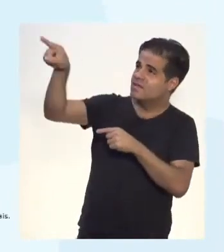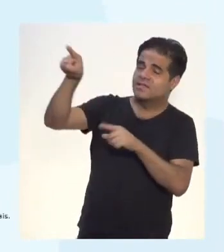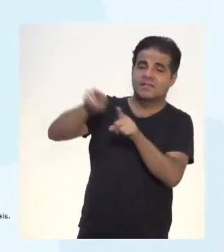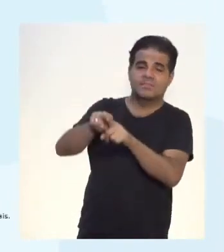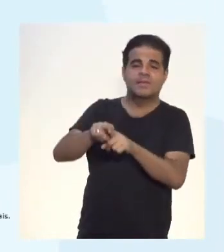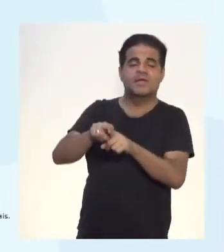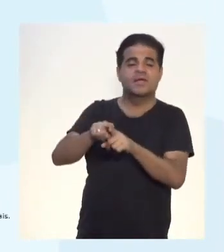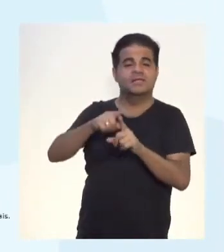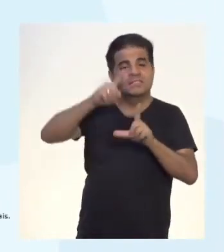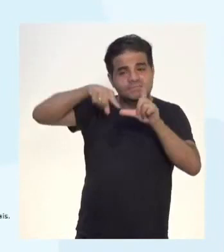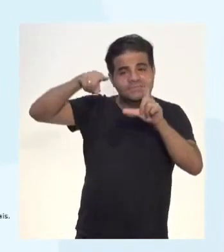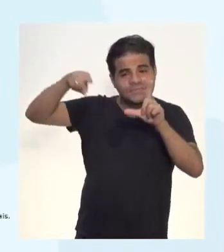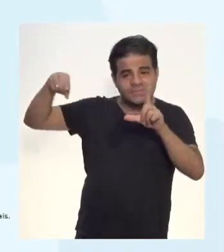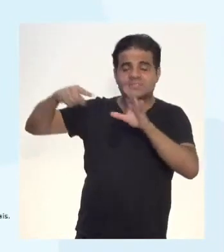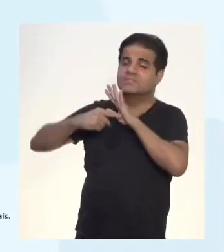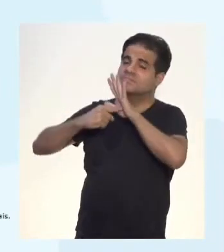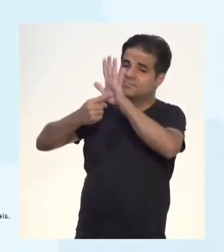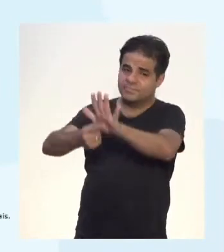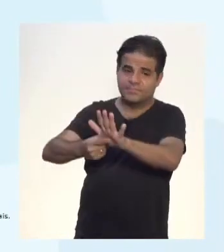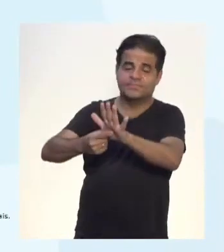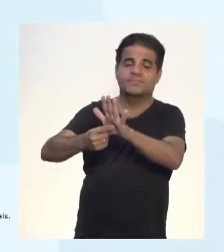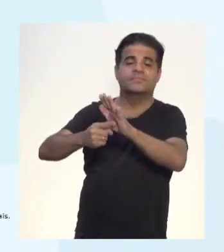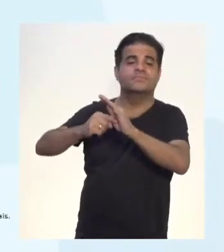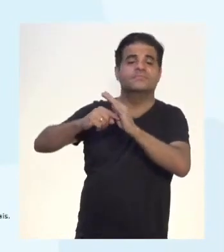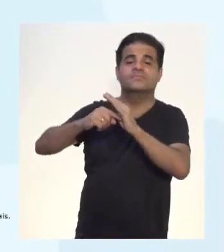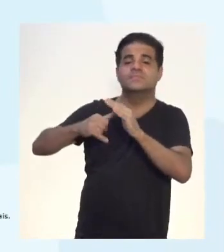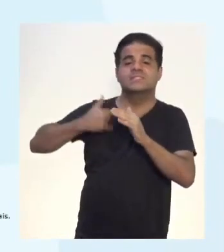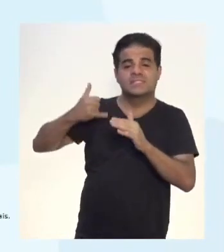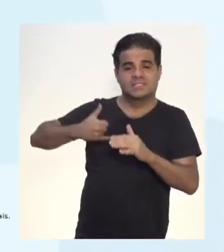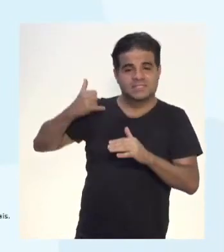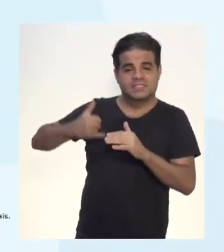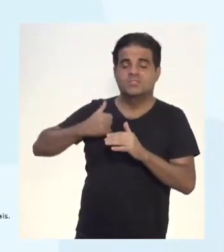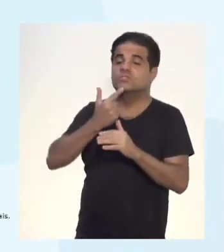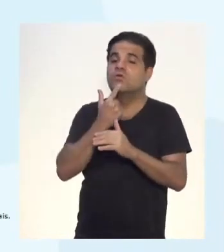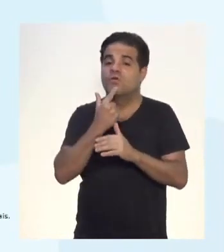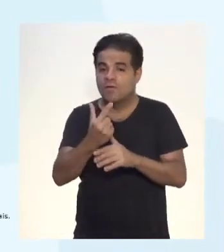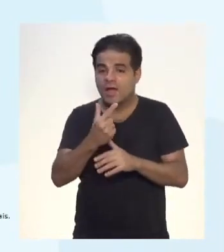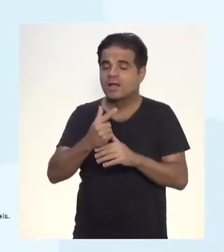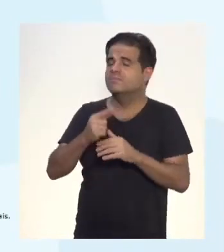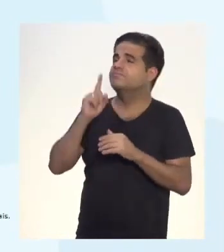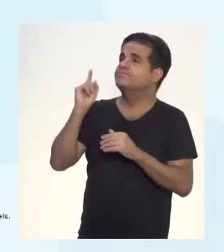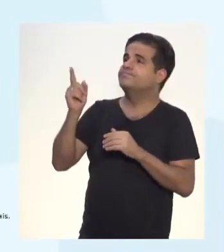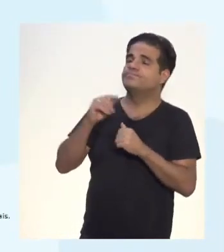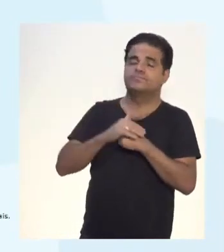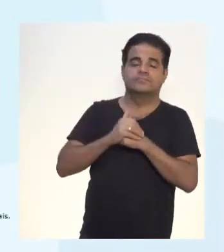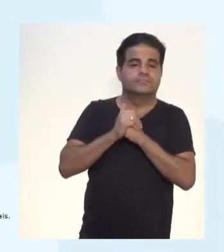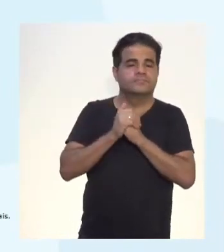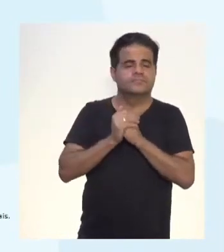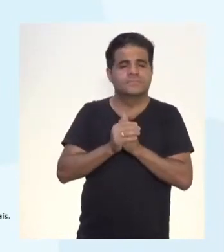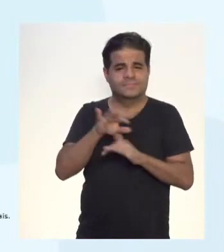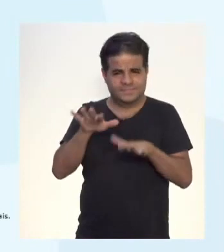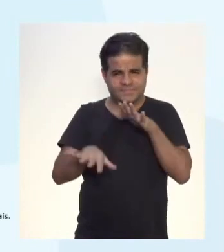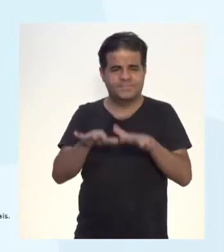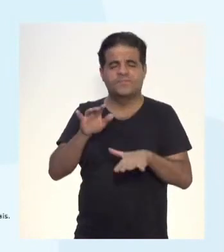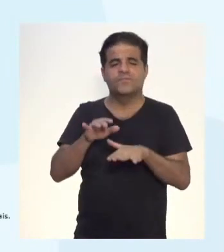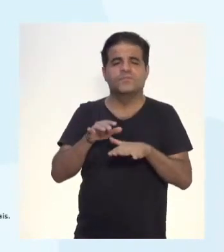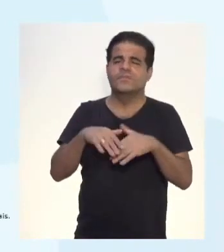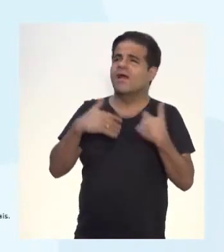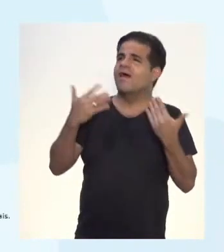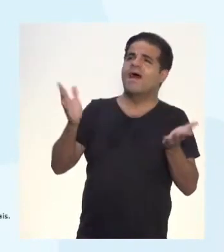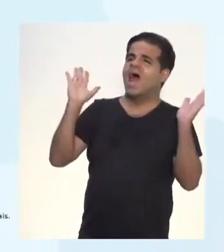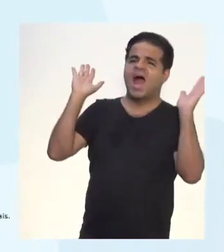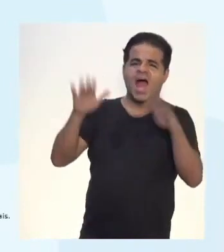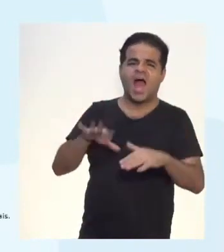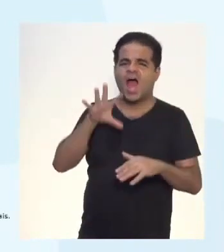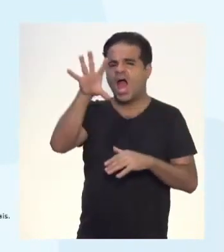os índices também estão por idade. Por isso que quando a gente fala aqui, né, que muitas vezes a gente,